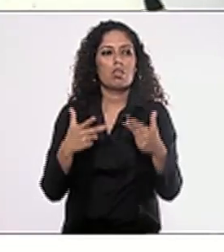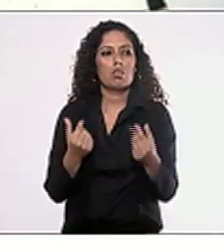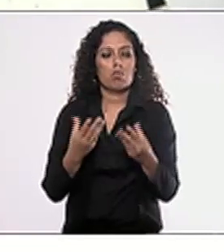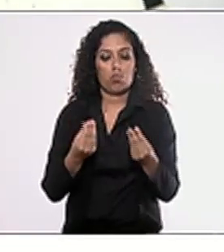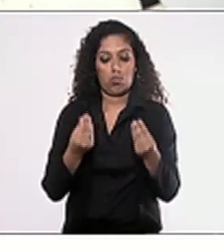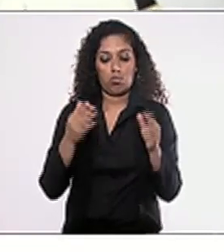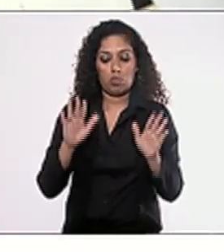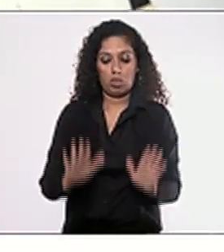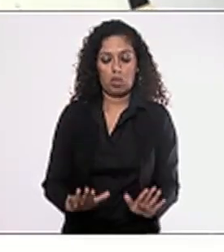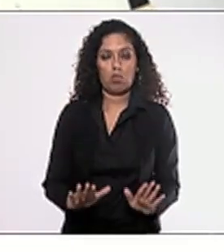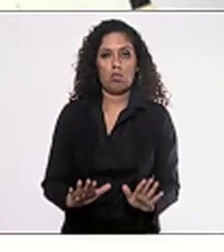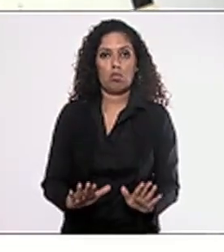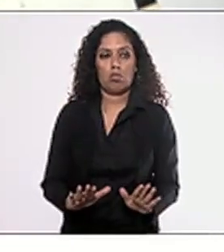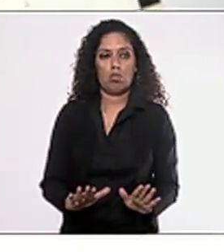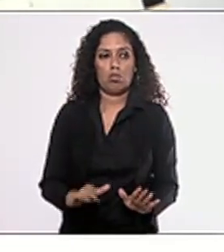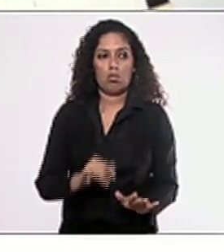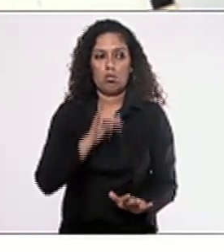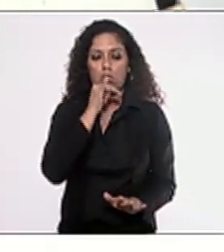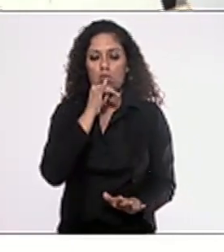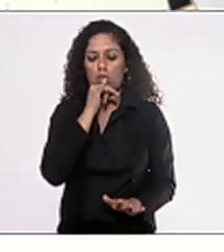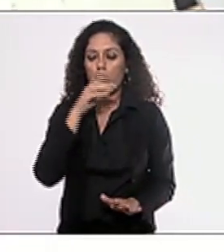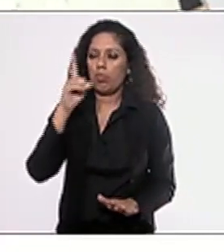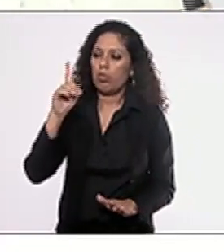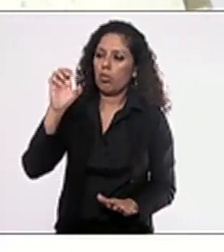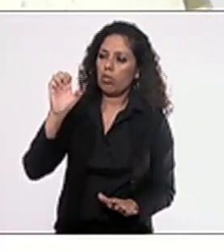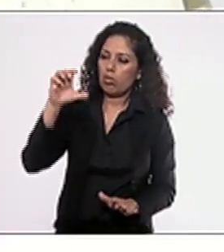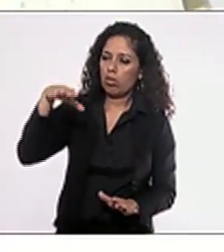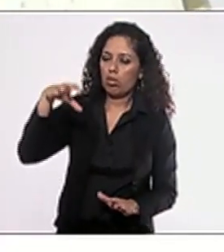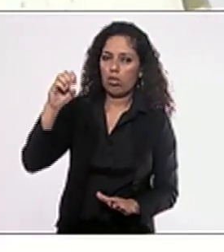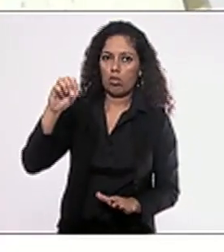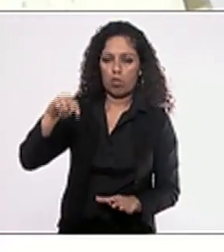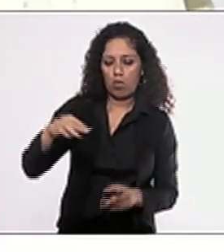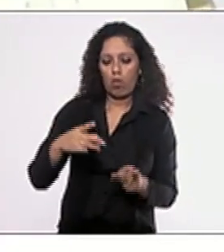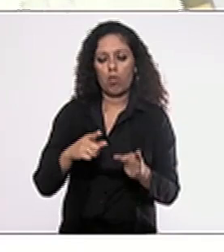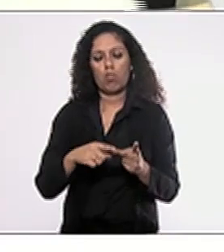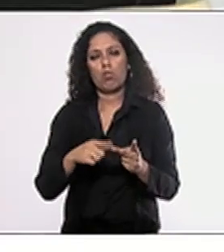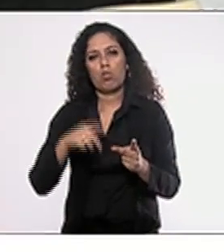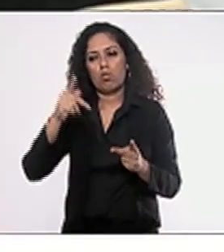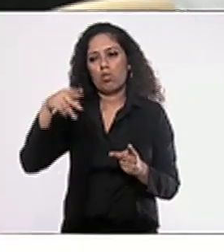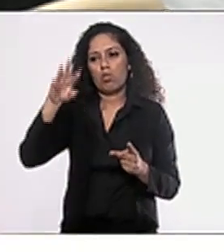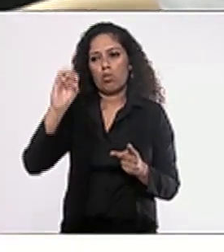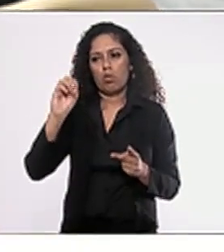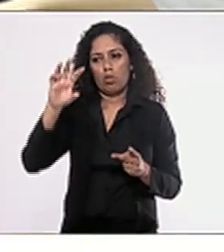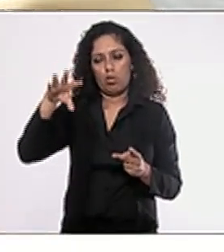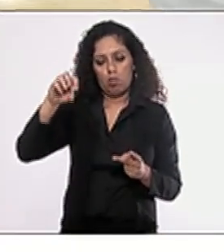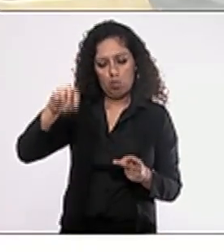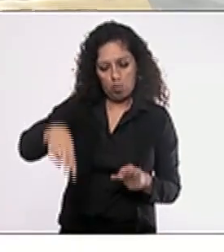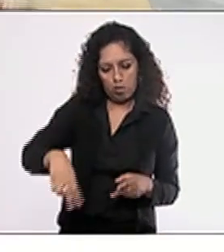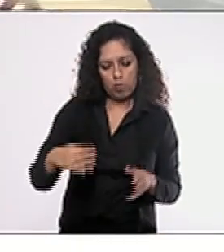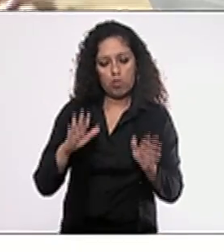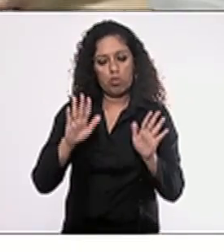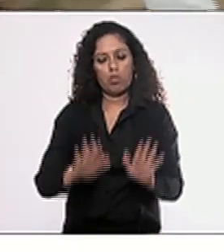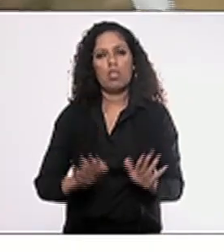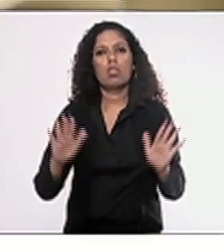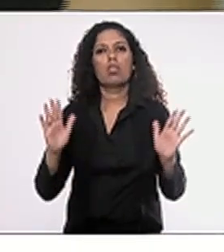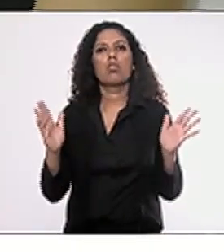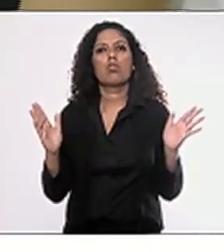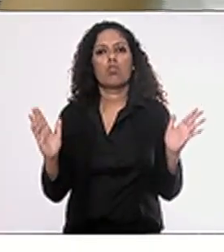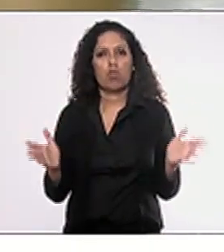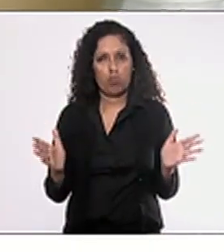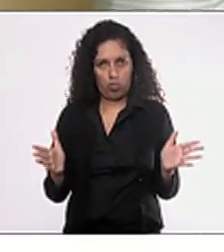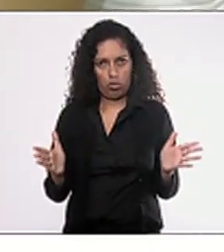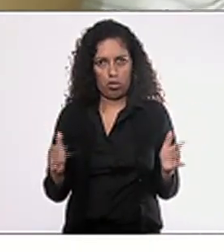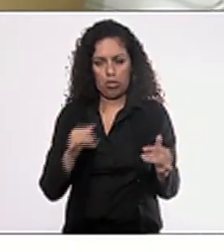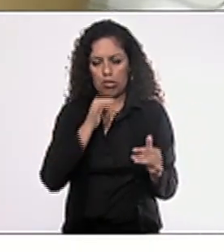Muitos aqui, por exemplo, no DECOM ou PROCON estadual, já estiveram em outras CPIs da casa, como,